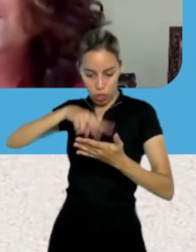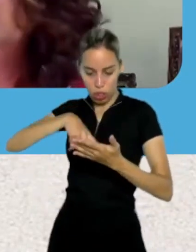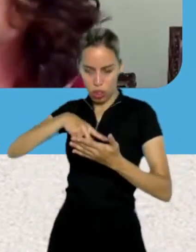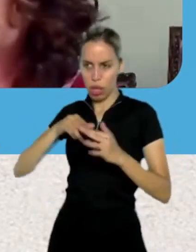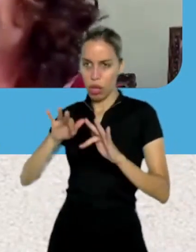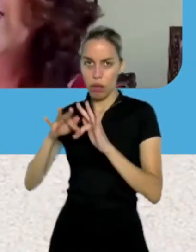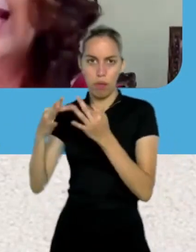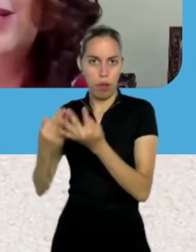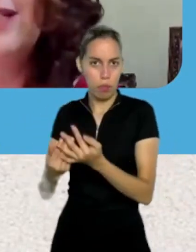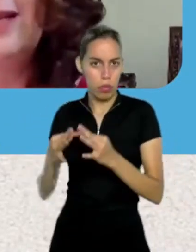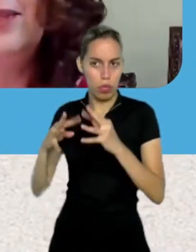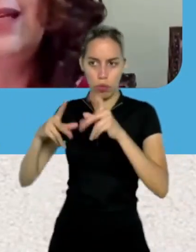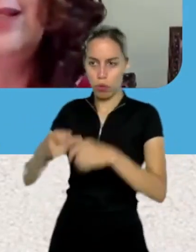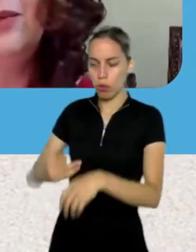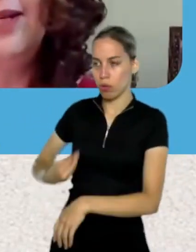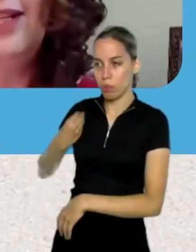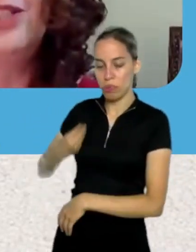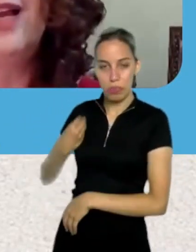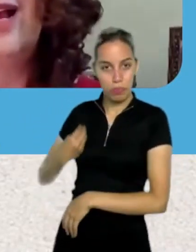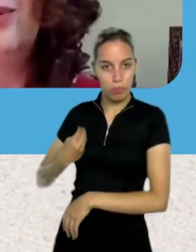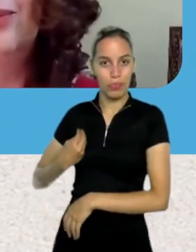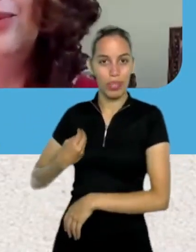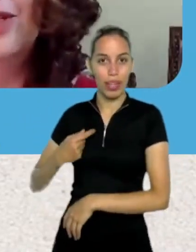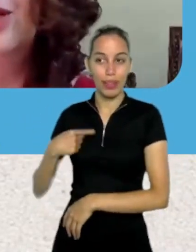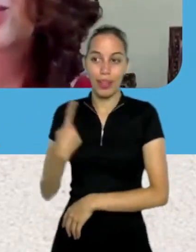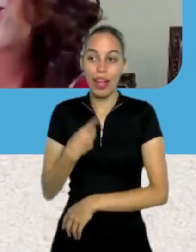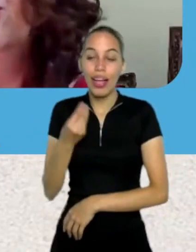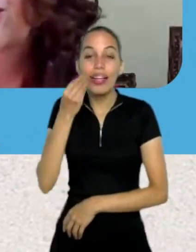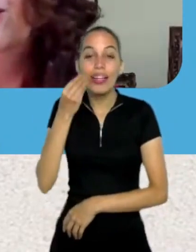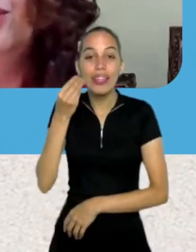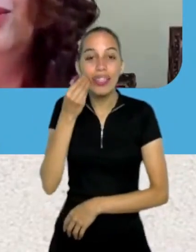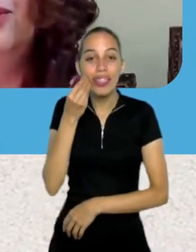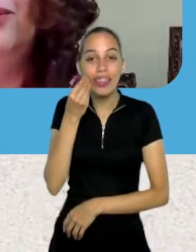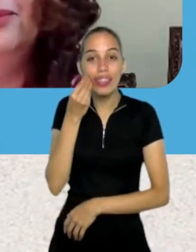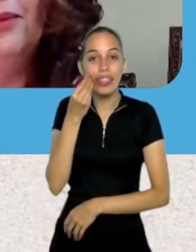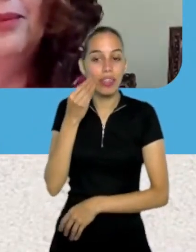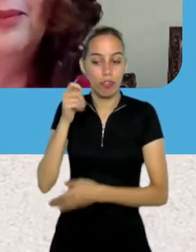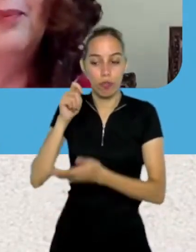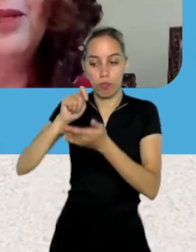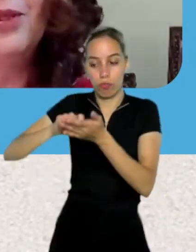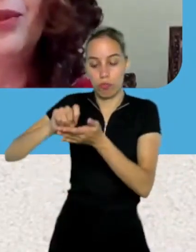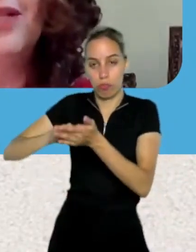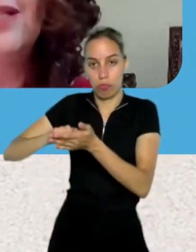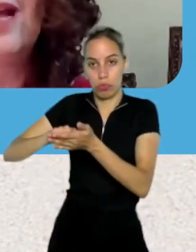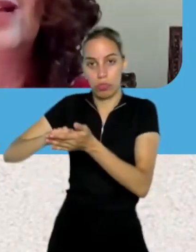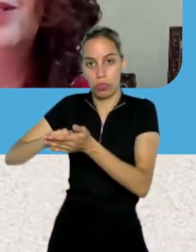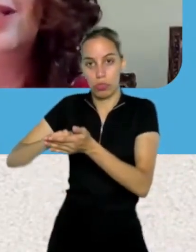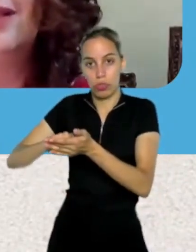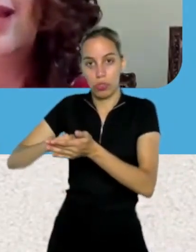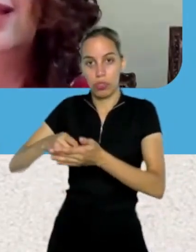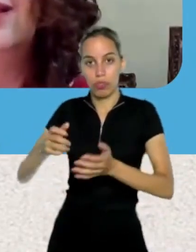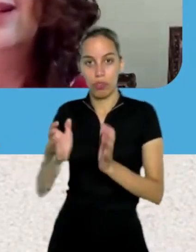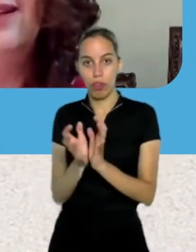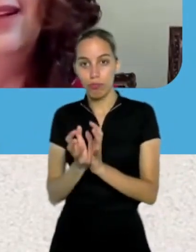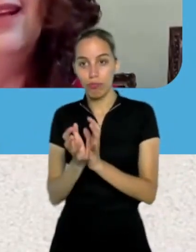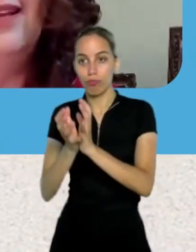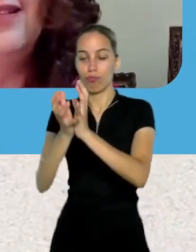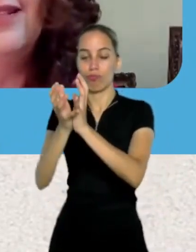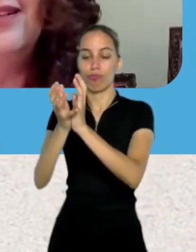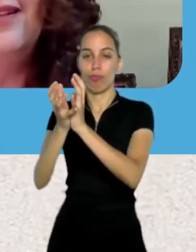evento. A gente sempre tenta homenagear um escritor ou uma pessoa da cidade que